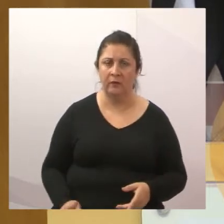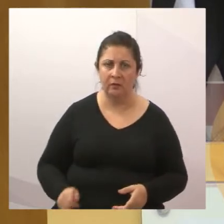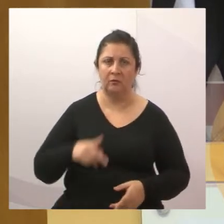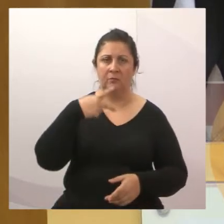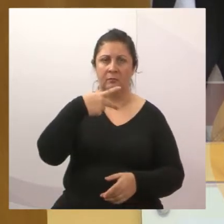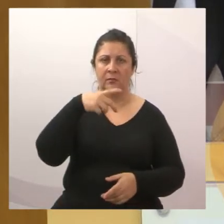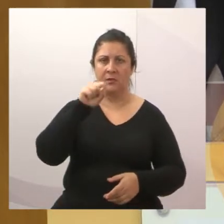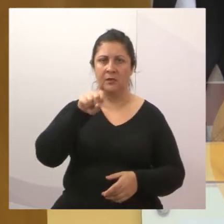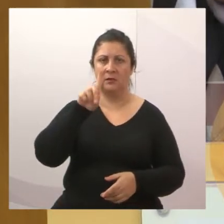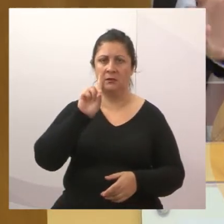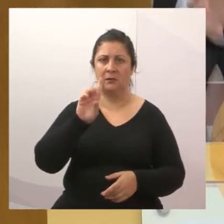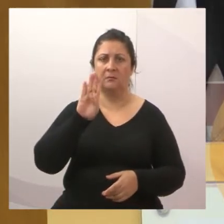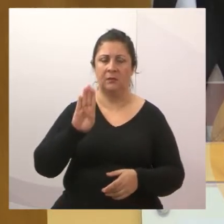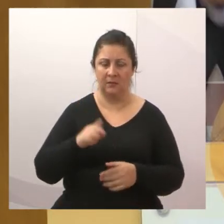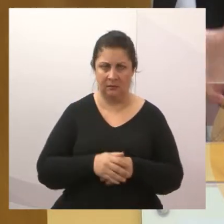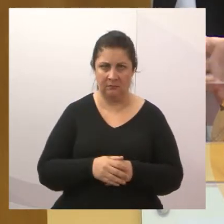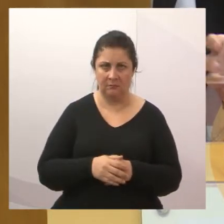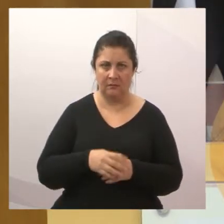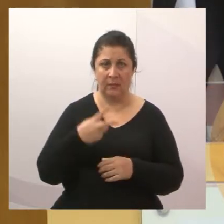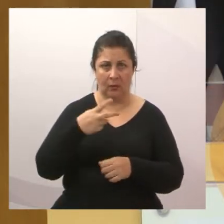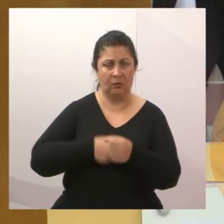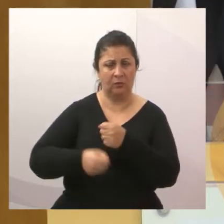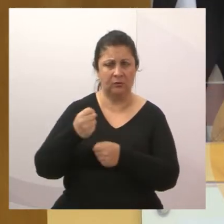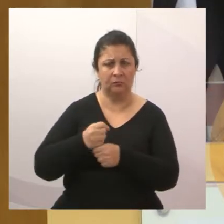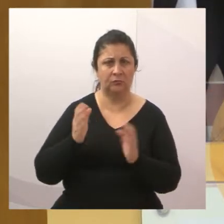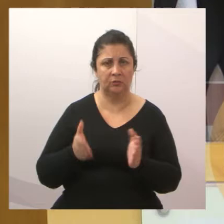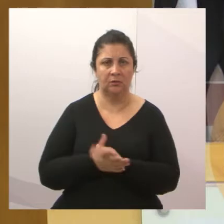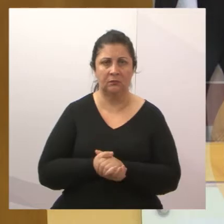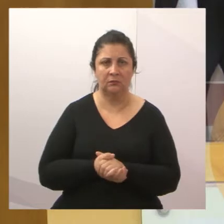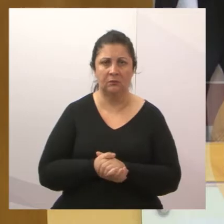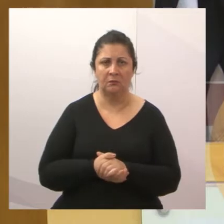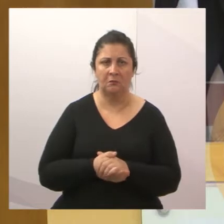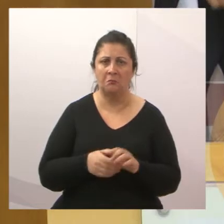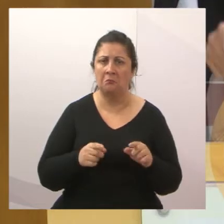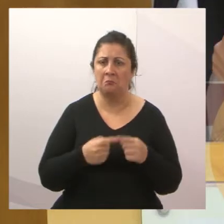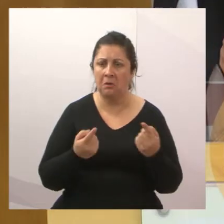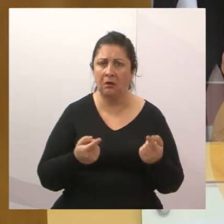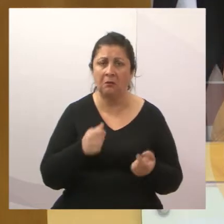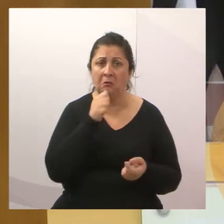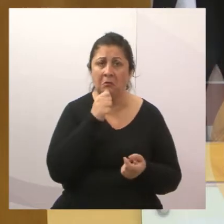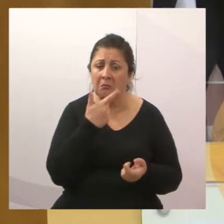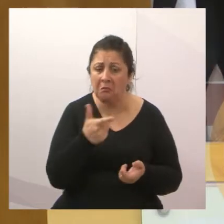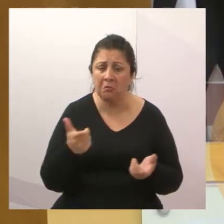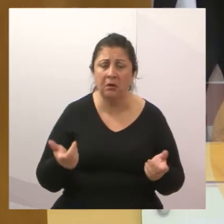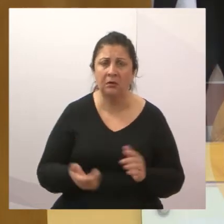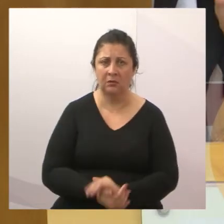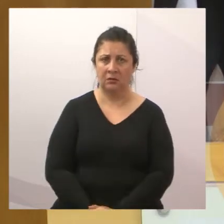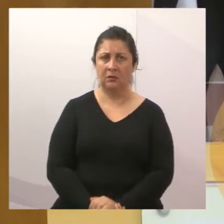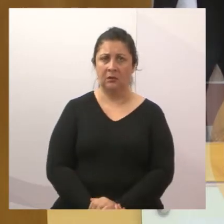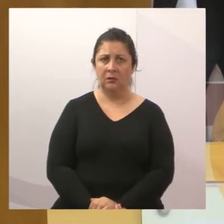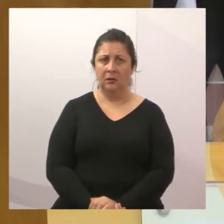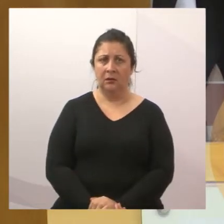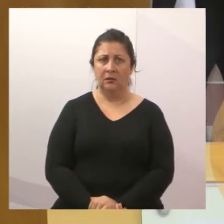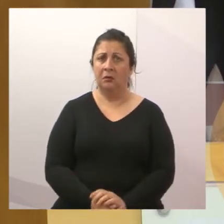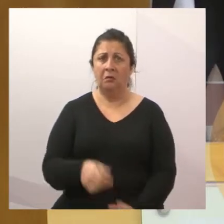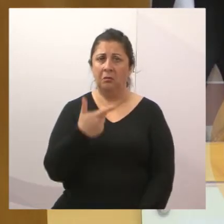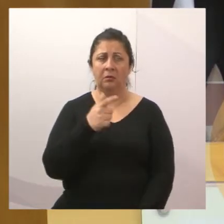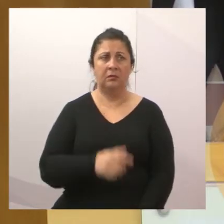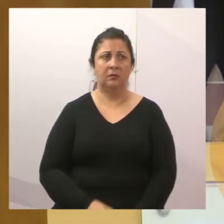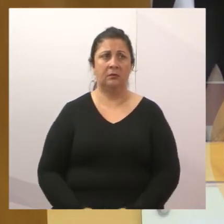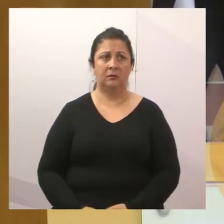do PSDB, já era há 2 anos atrás, e o Bom Prato também não está no orçamento, ou seja, não virá. Pois